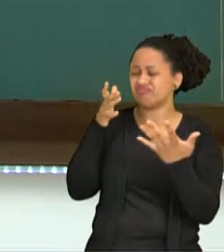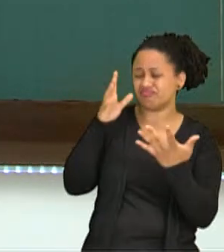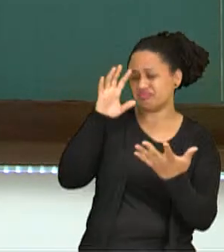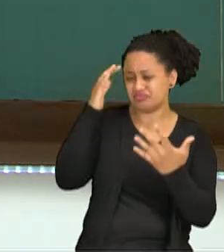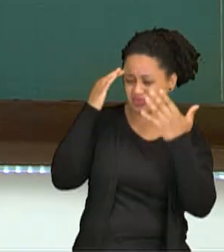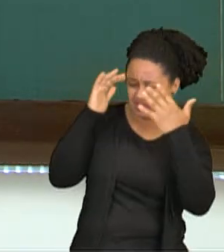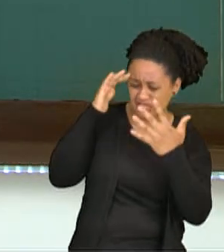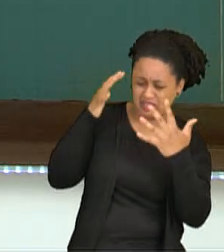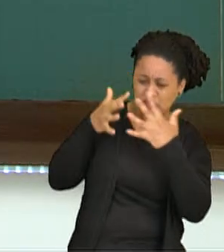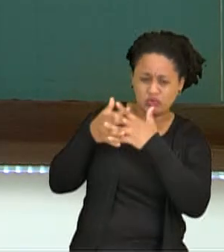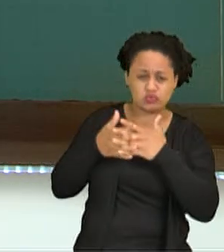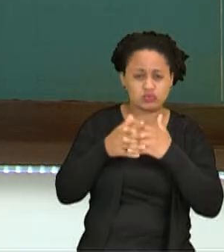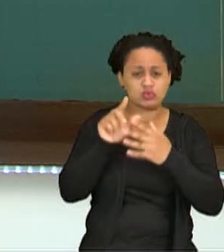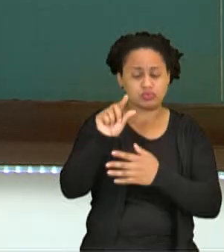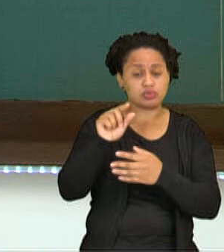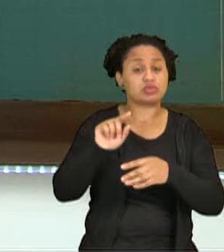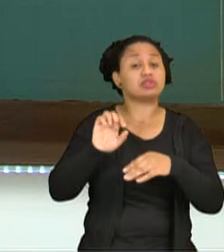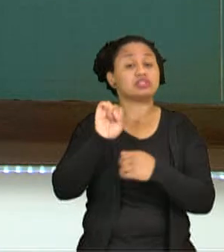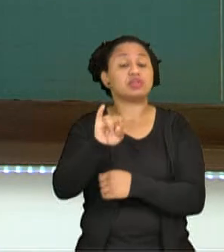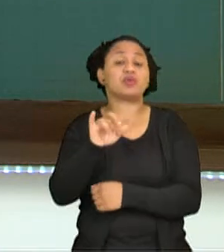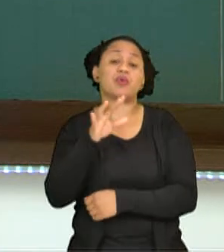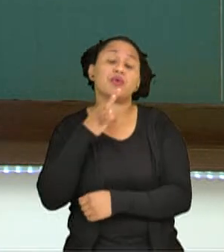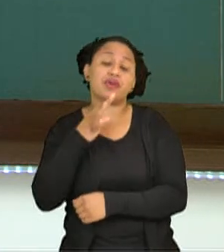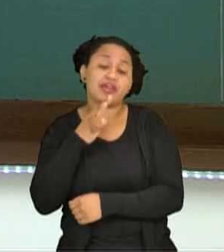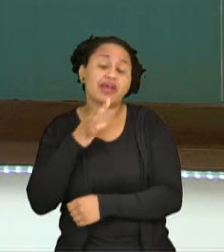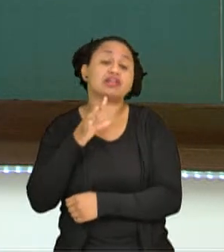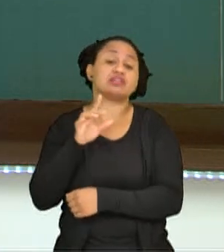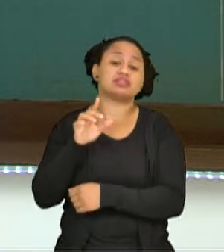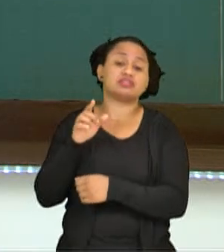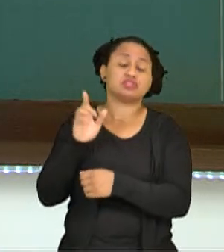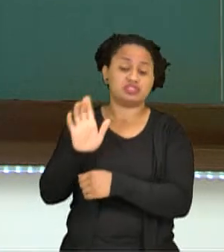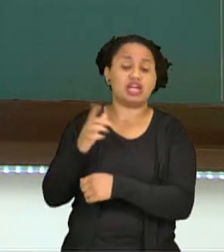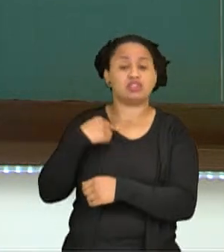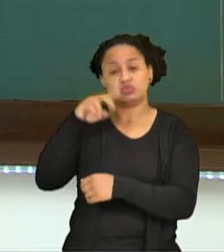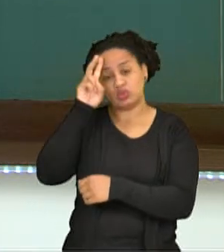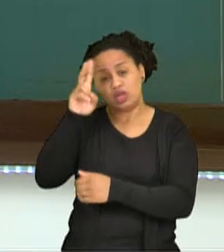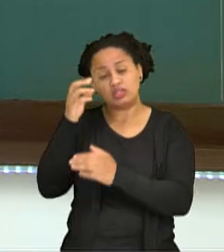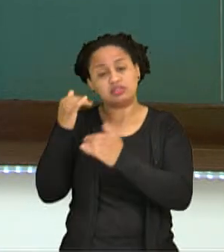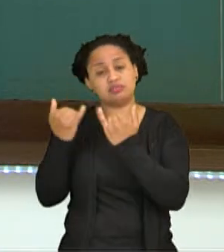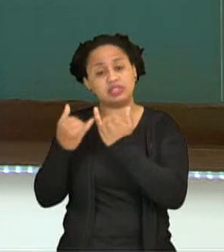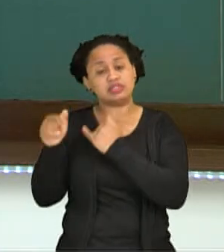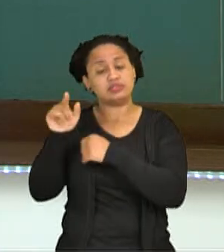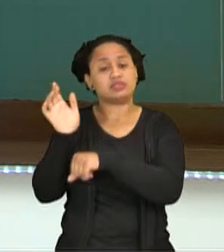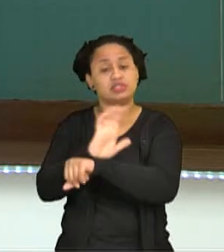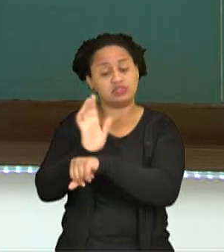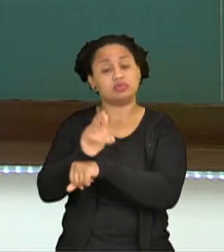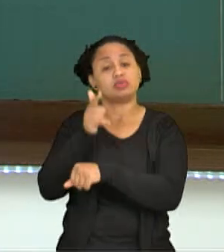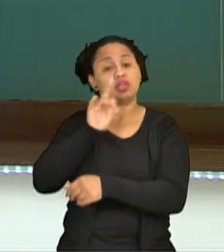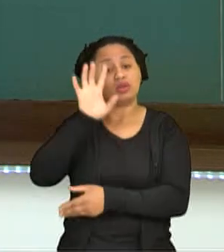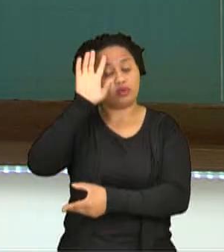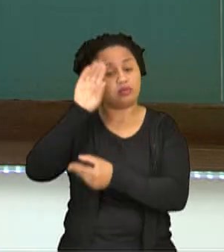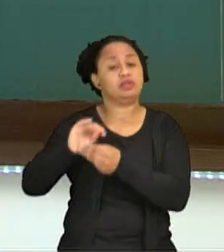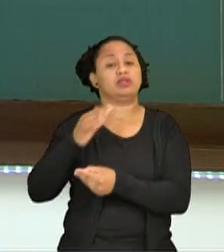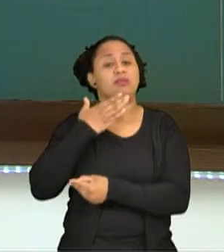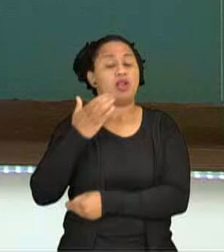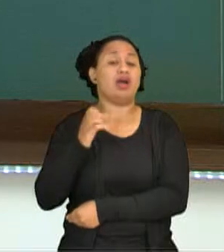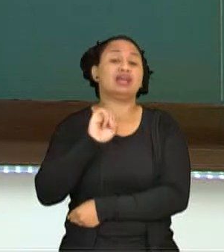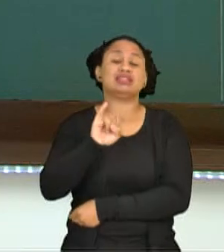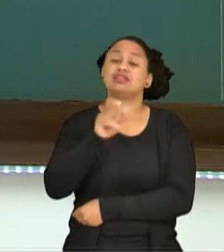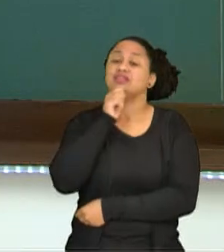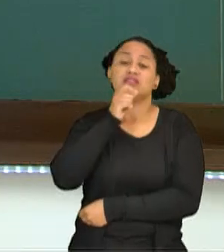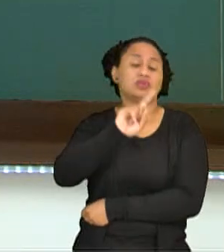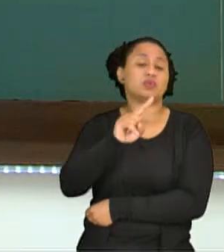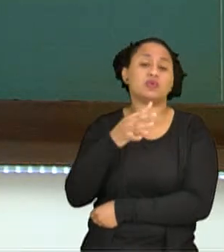contexto. Então, se você já conhece outras versões do filme ou parecidas com o filme, você vai compreender melhor. Se você não conhece, procura numa